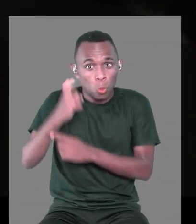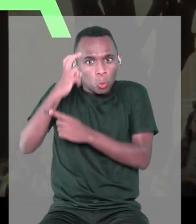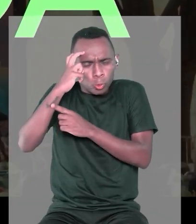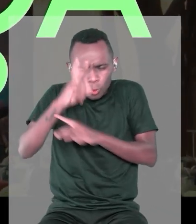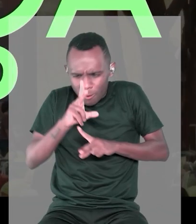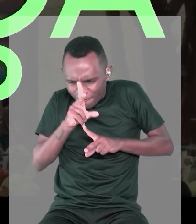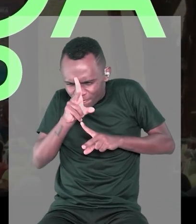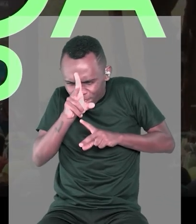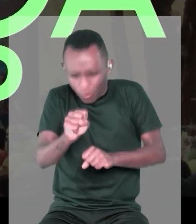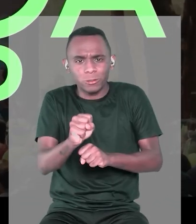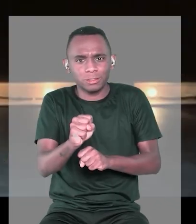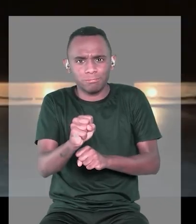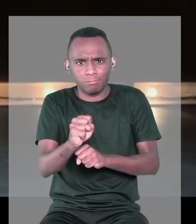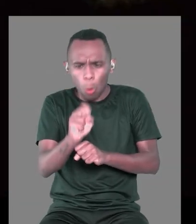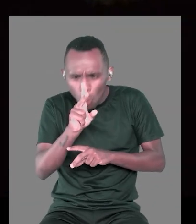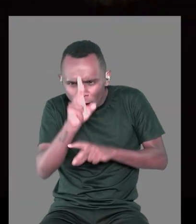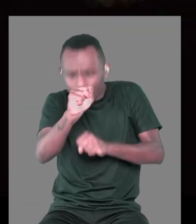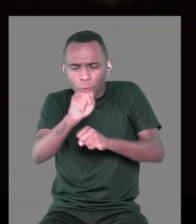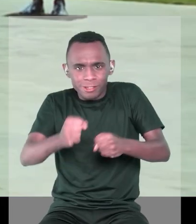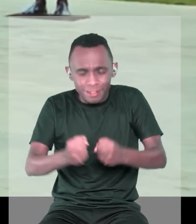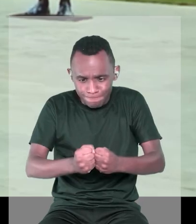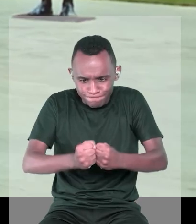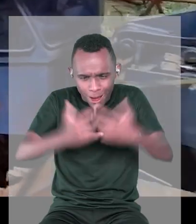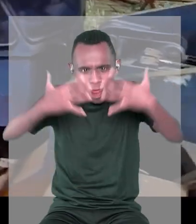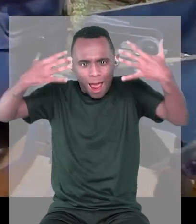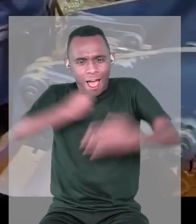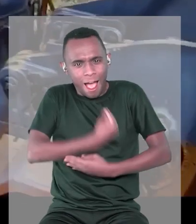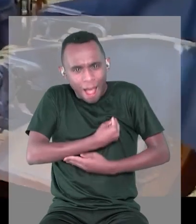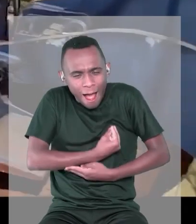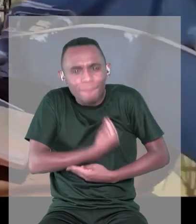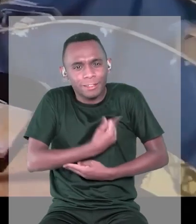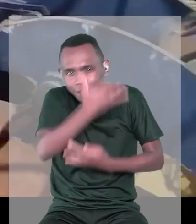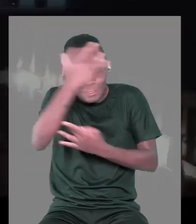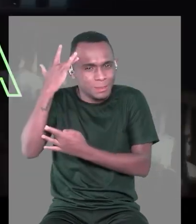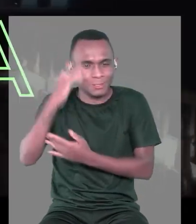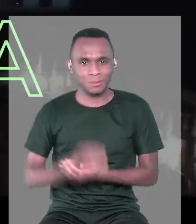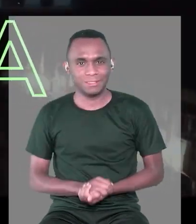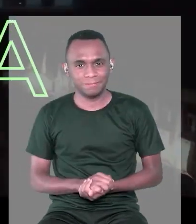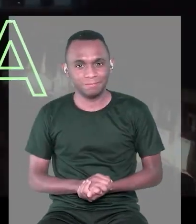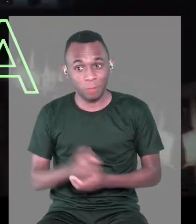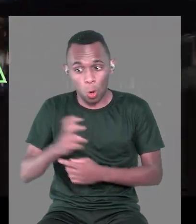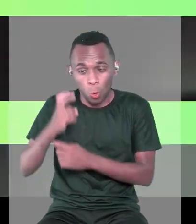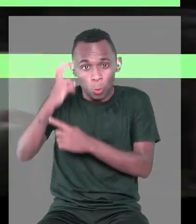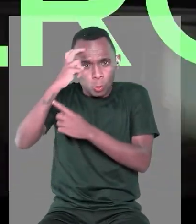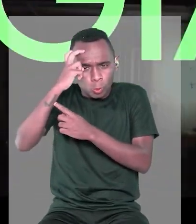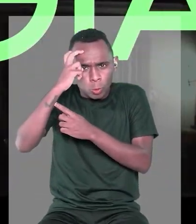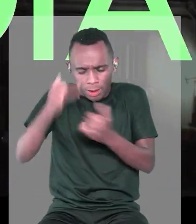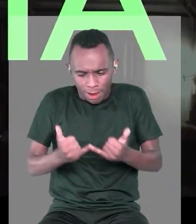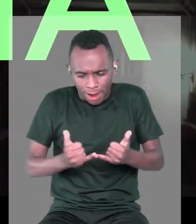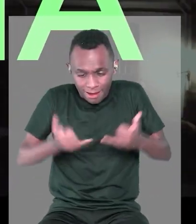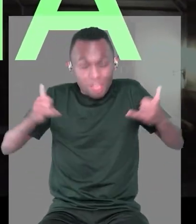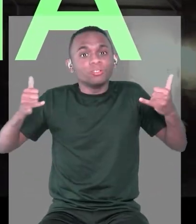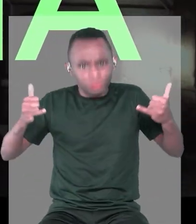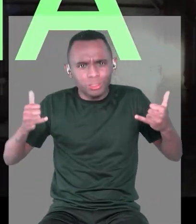cultura é uma força que ilumina a vida das pessoas. O vídeo institucional da